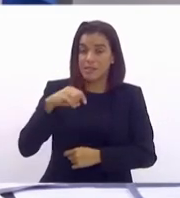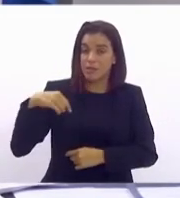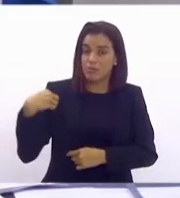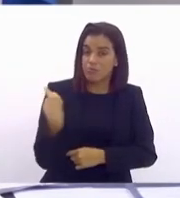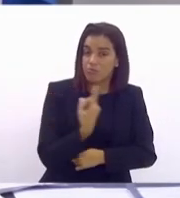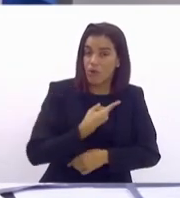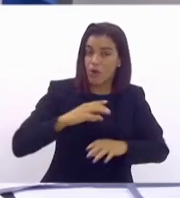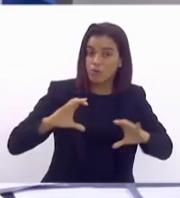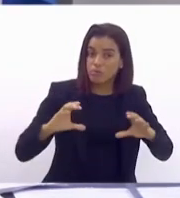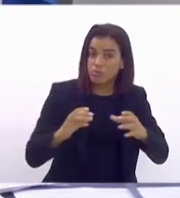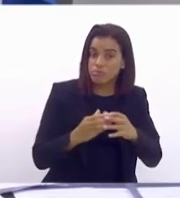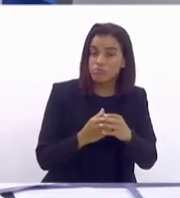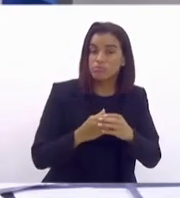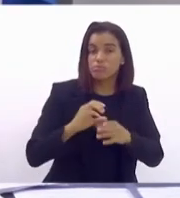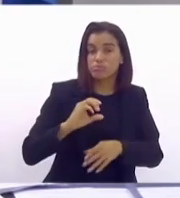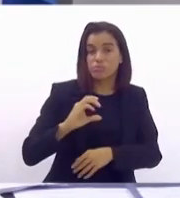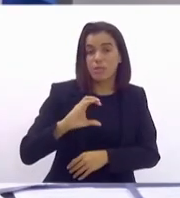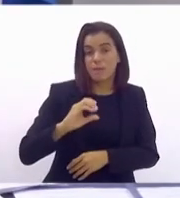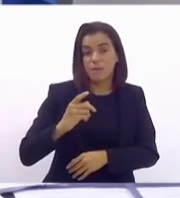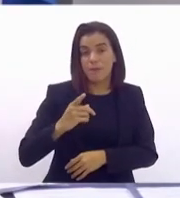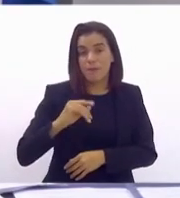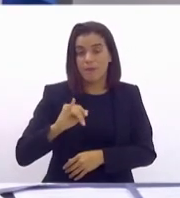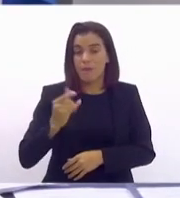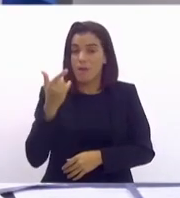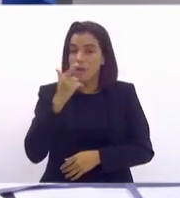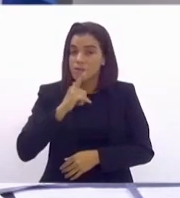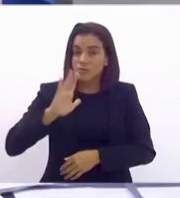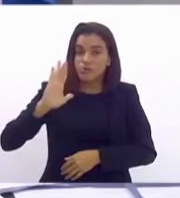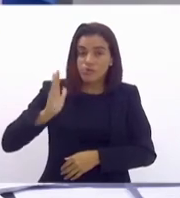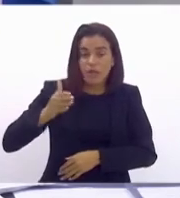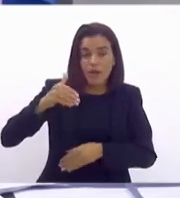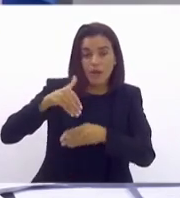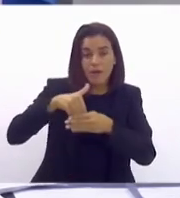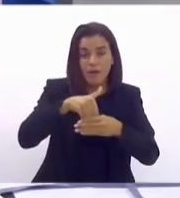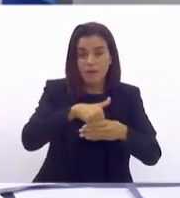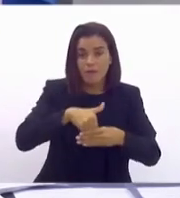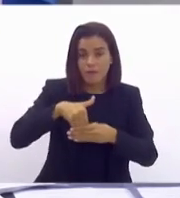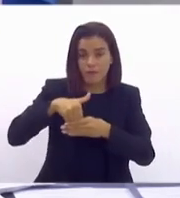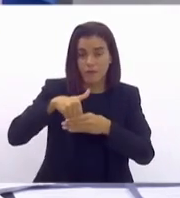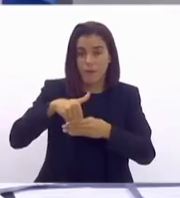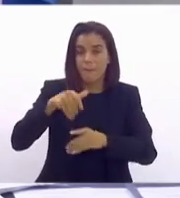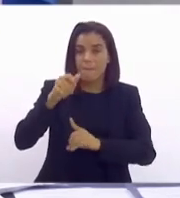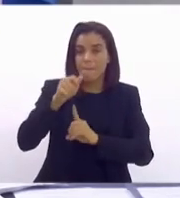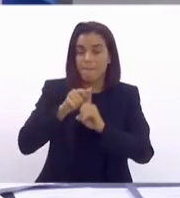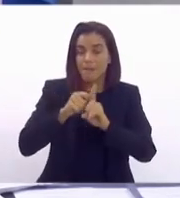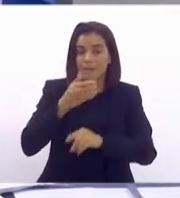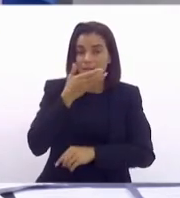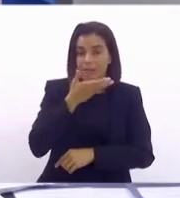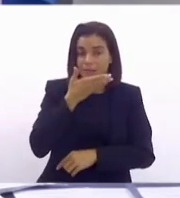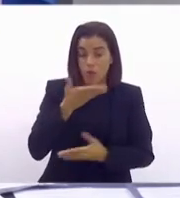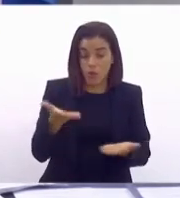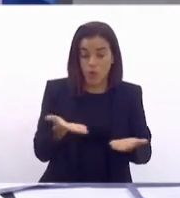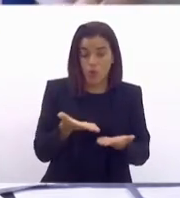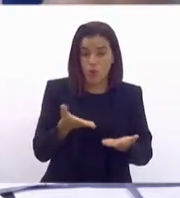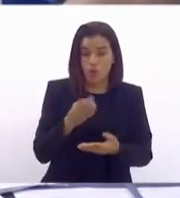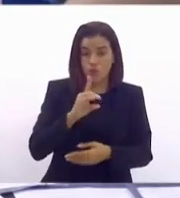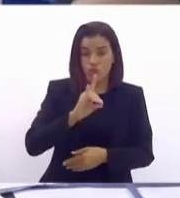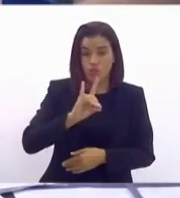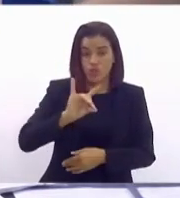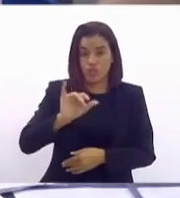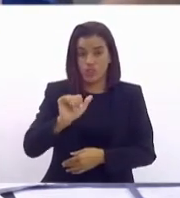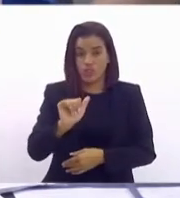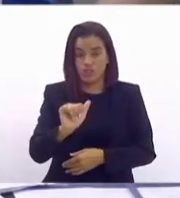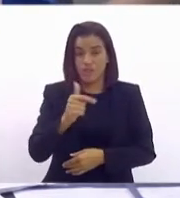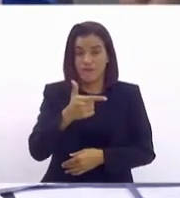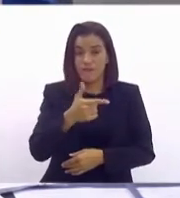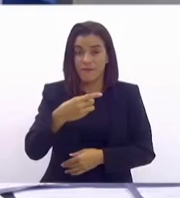conseguiremos ou não votar em dezembro, né? Visto que hoje é dia 23